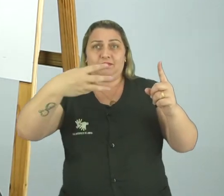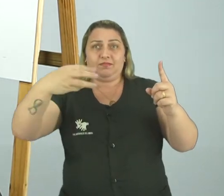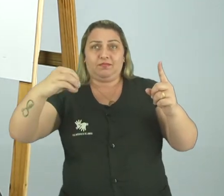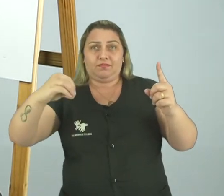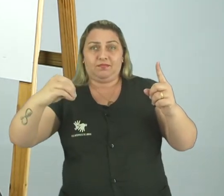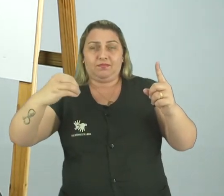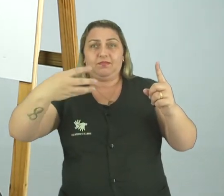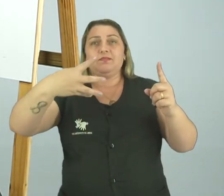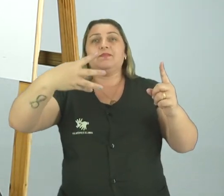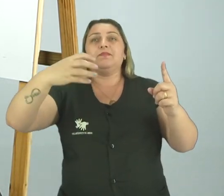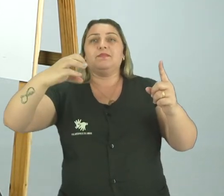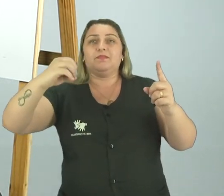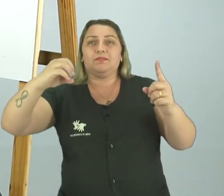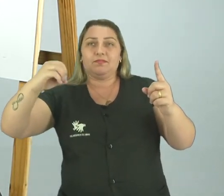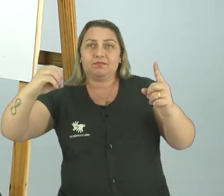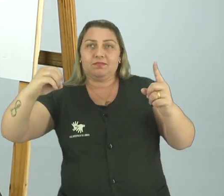300,